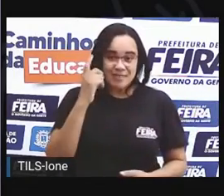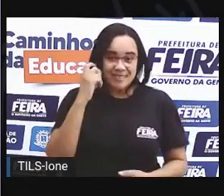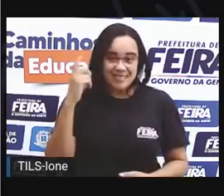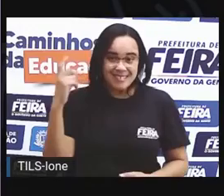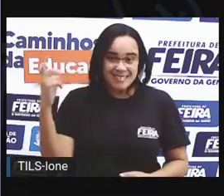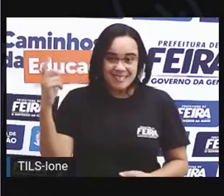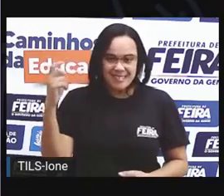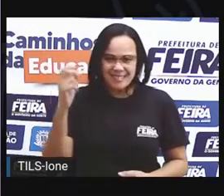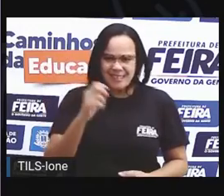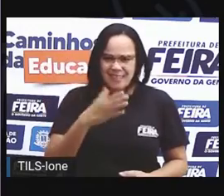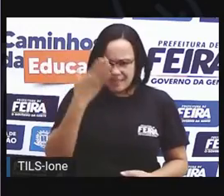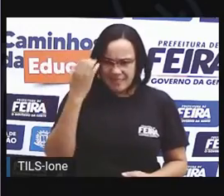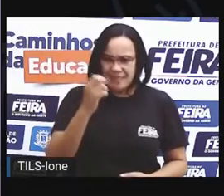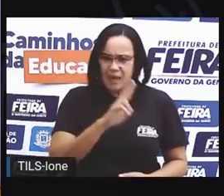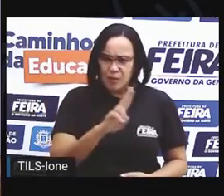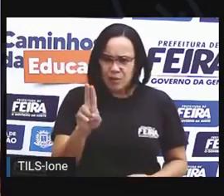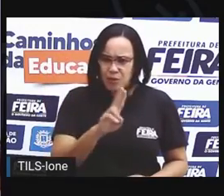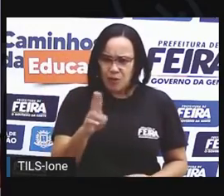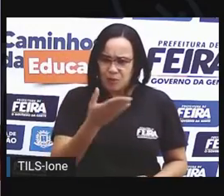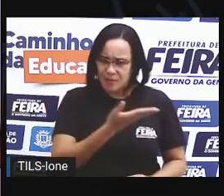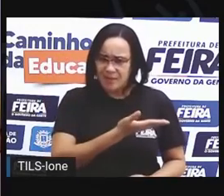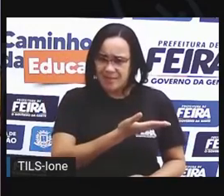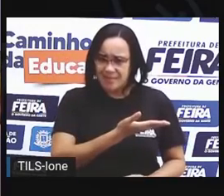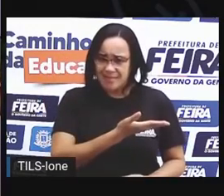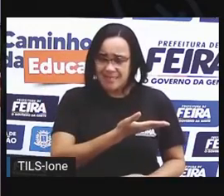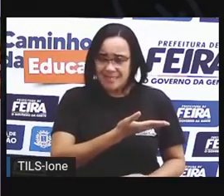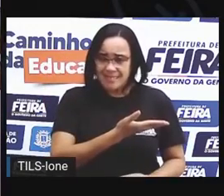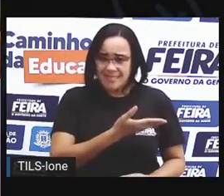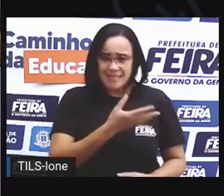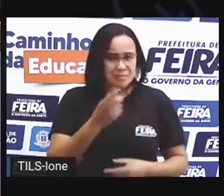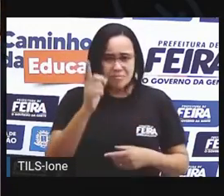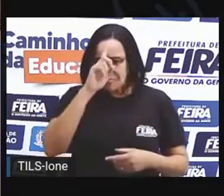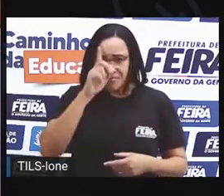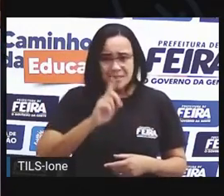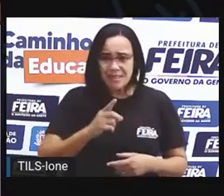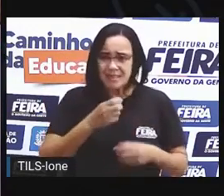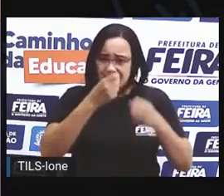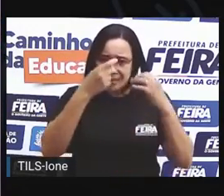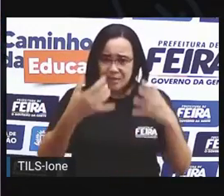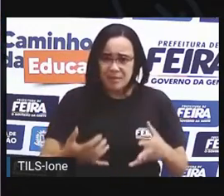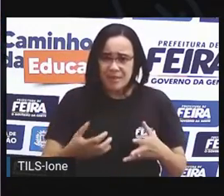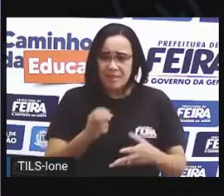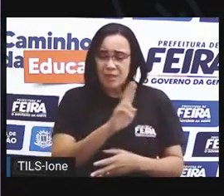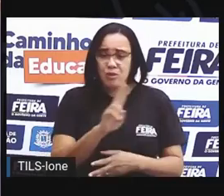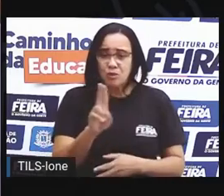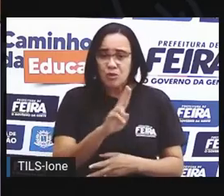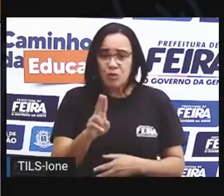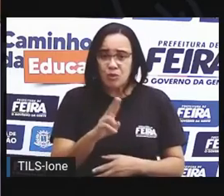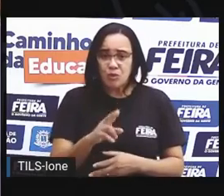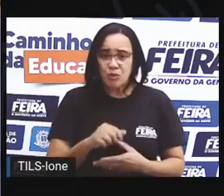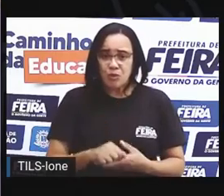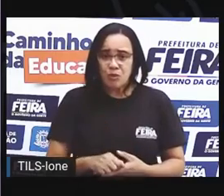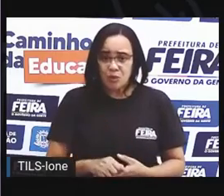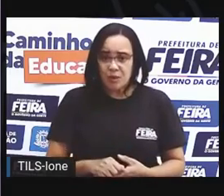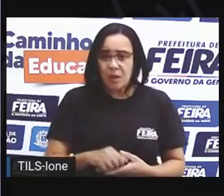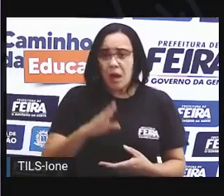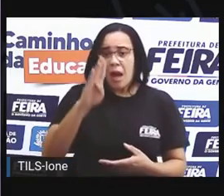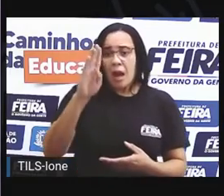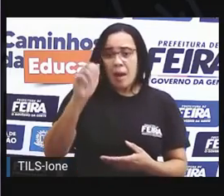Sabe como é o nome desse instrumento? Não, não sei, Procy. Conta pra gente. O nome desse instrumento é pau de